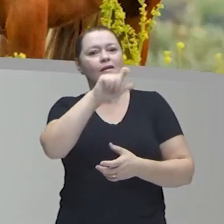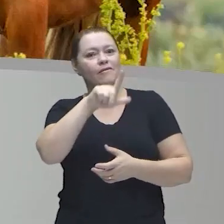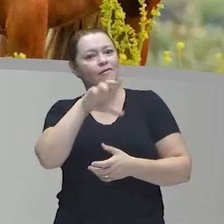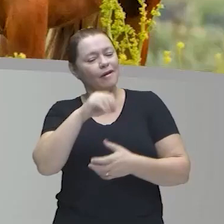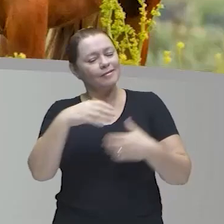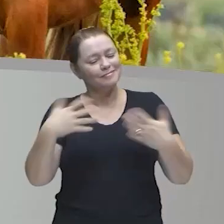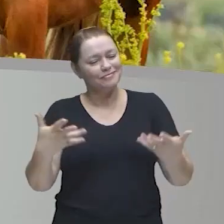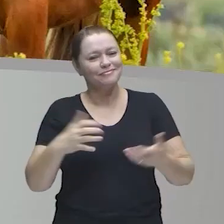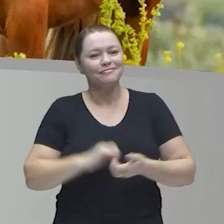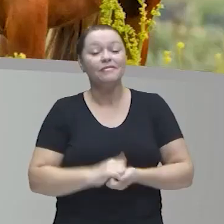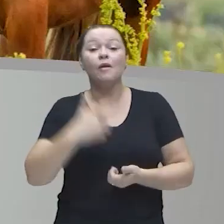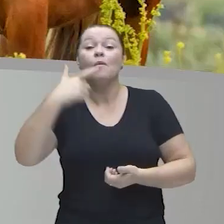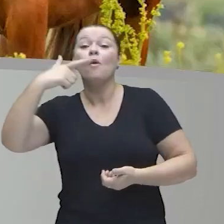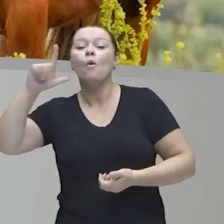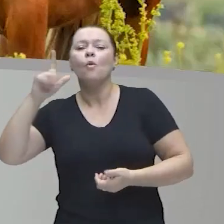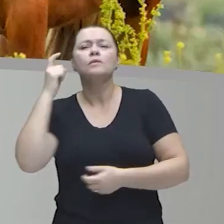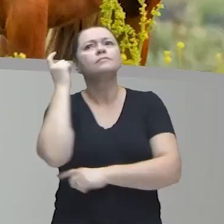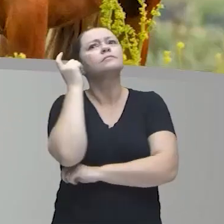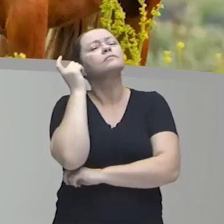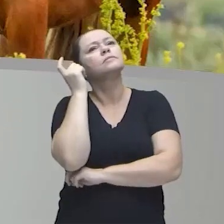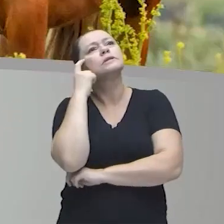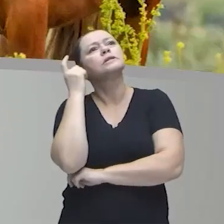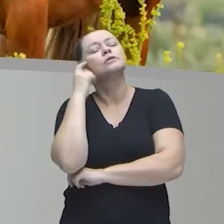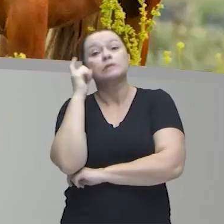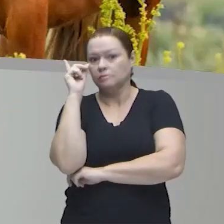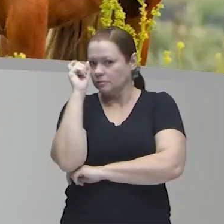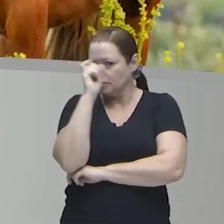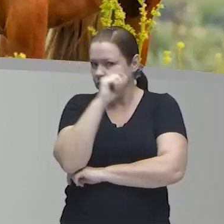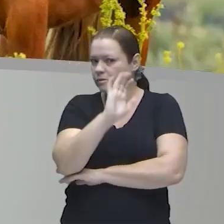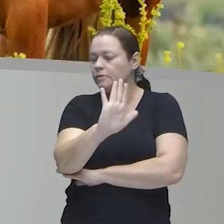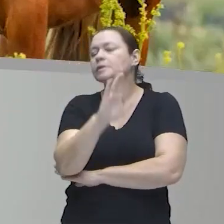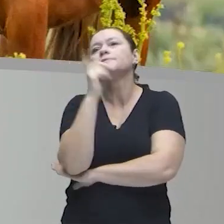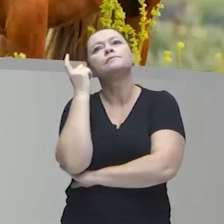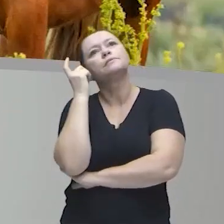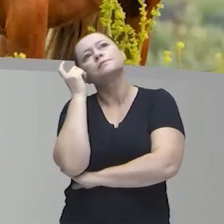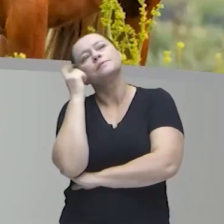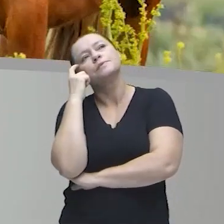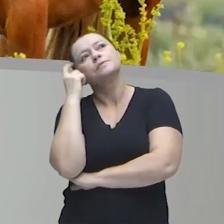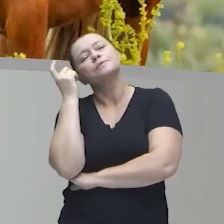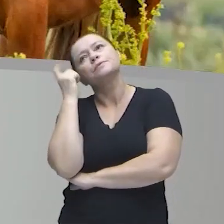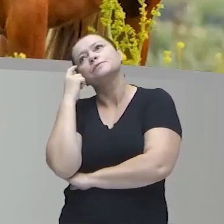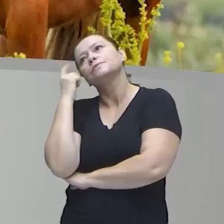lá, outra. Deixa eu pensar numa bem difícil agora para você.